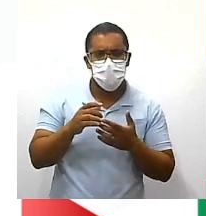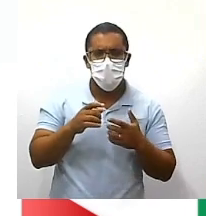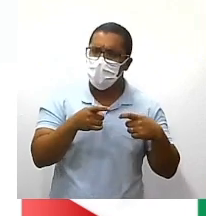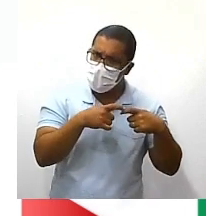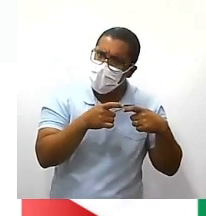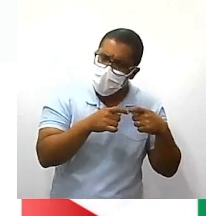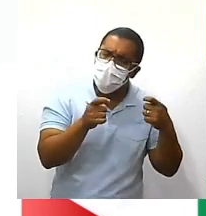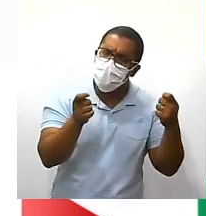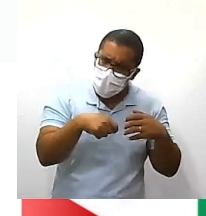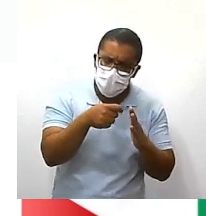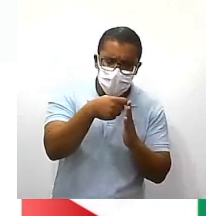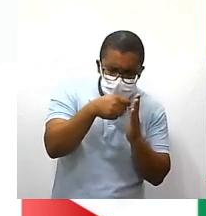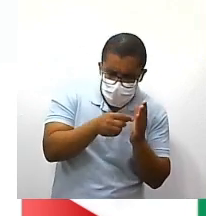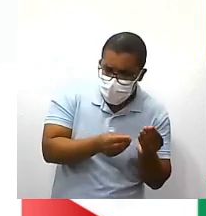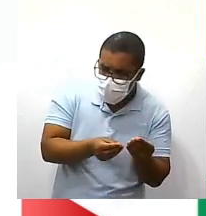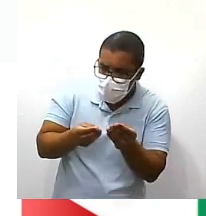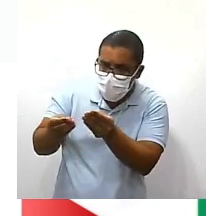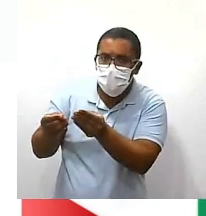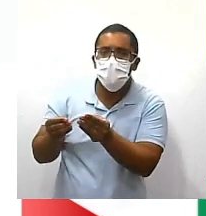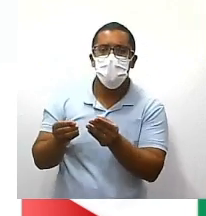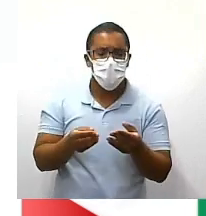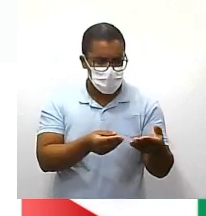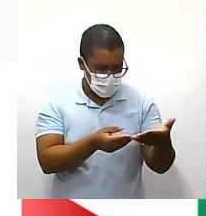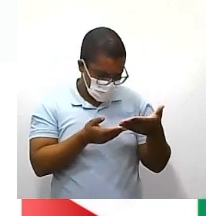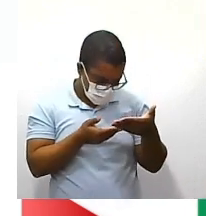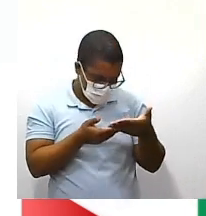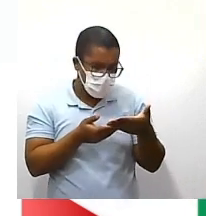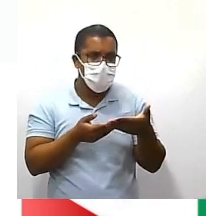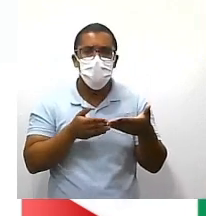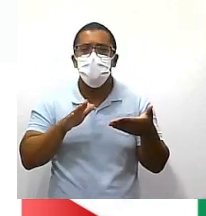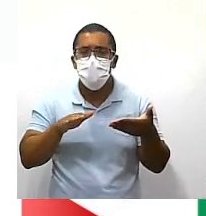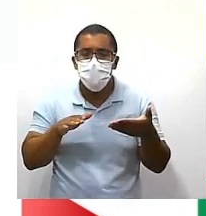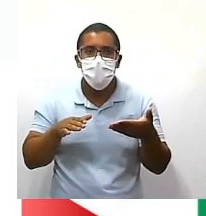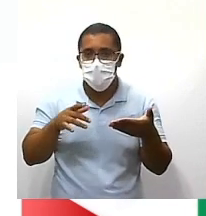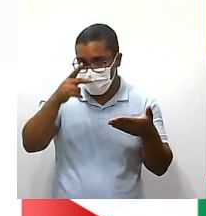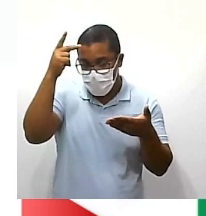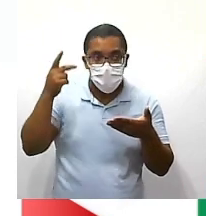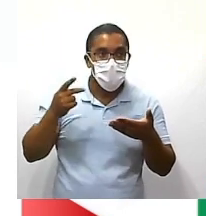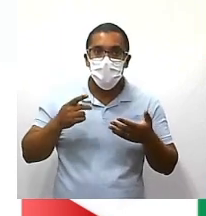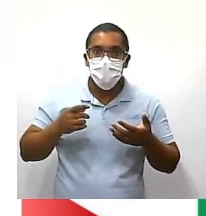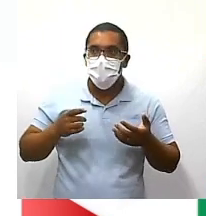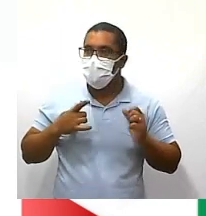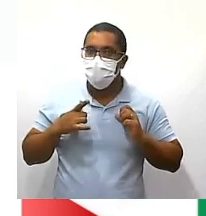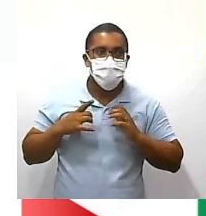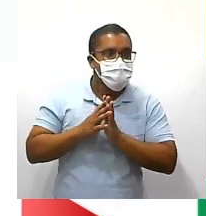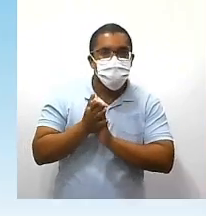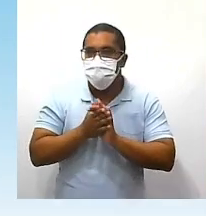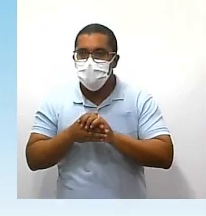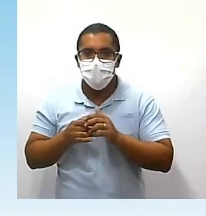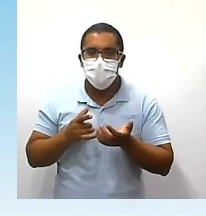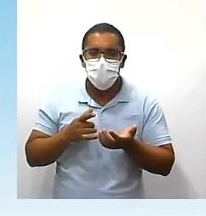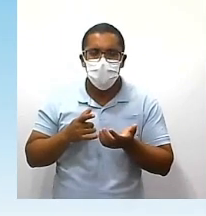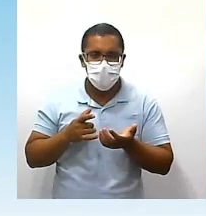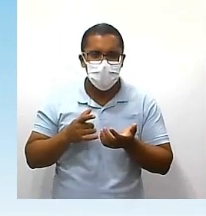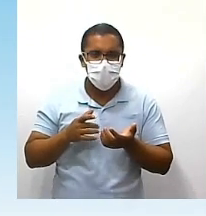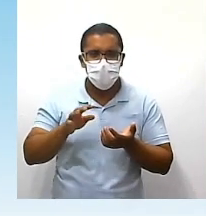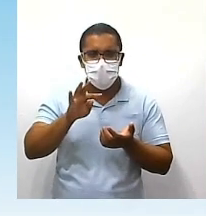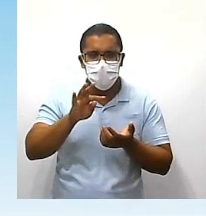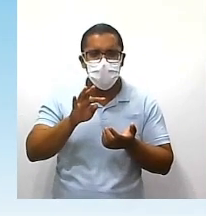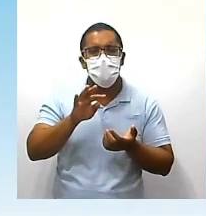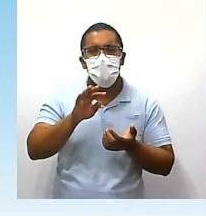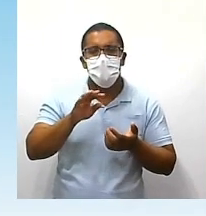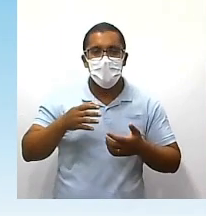receitados por médicos para o tratamento contra a hiperatividade. Bom, bora